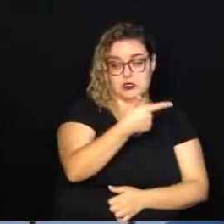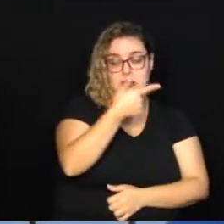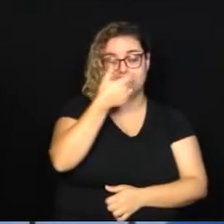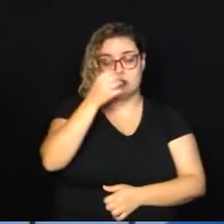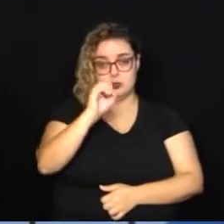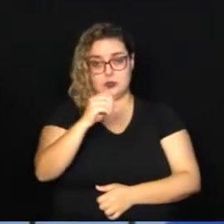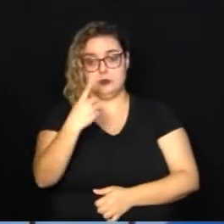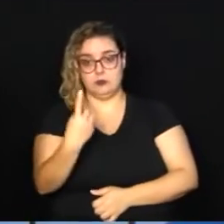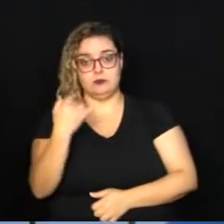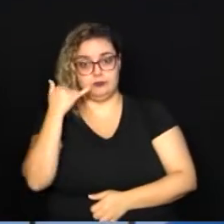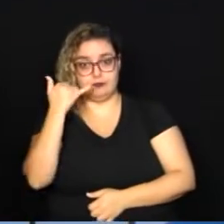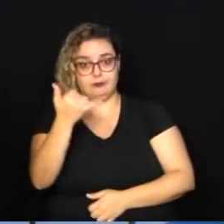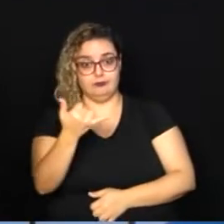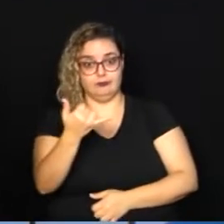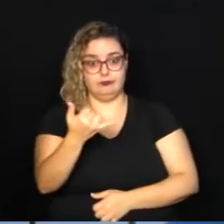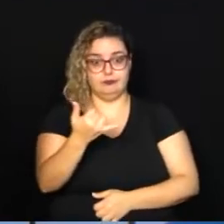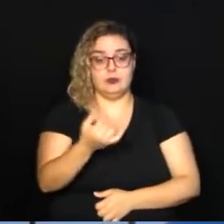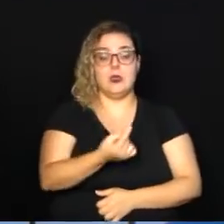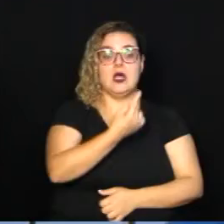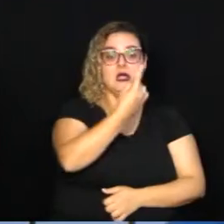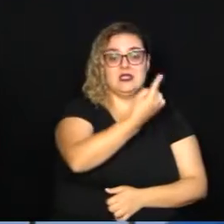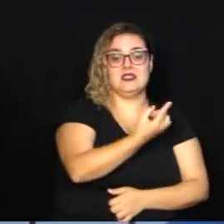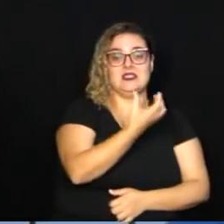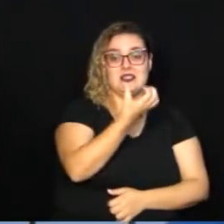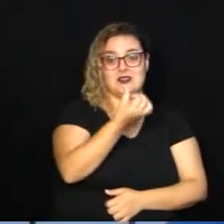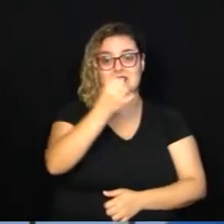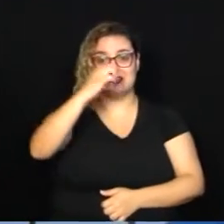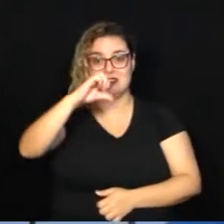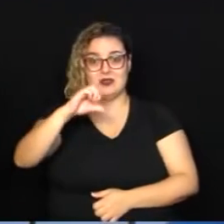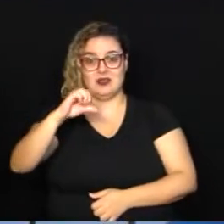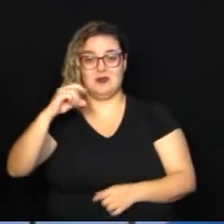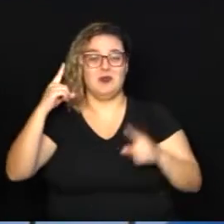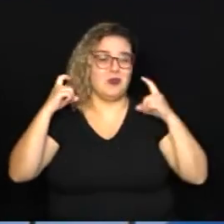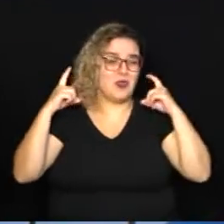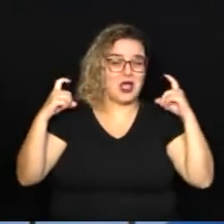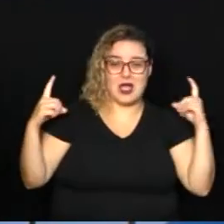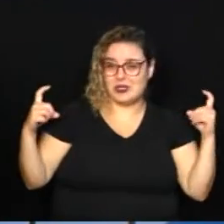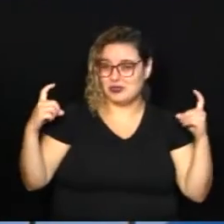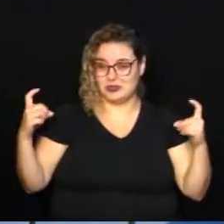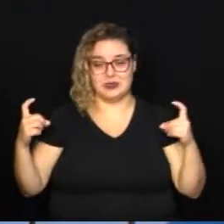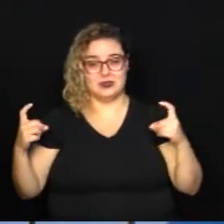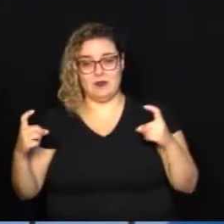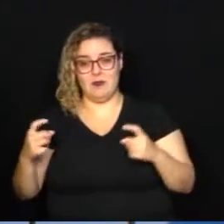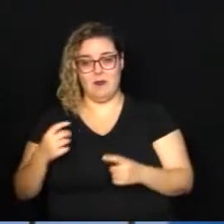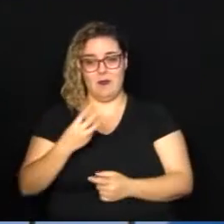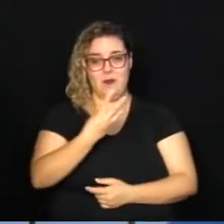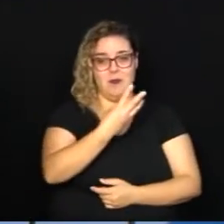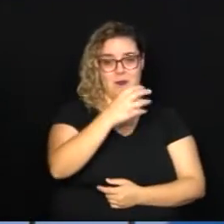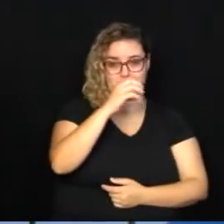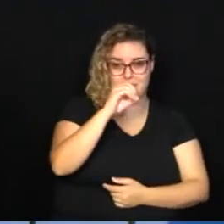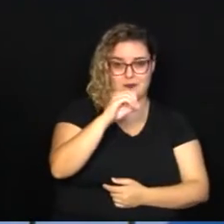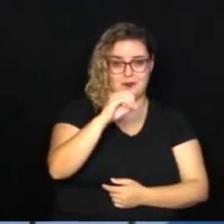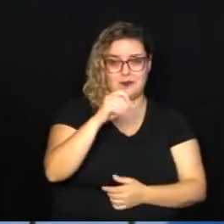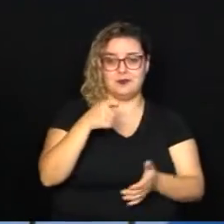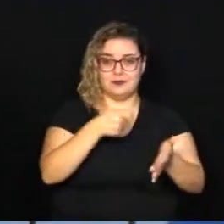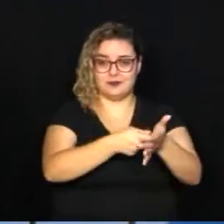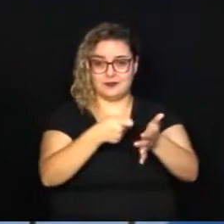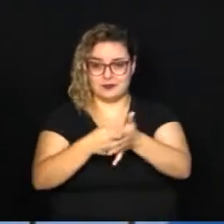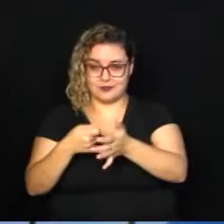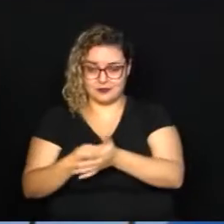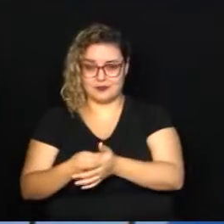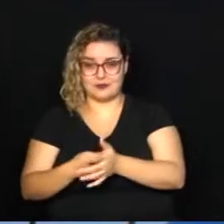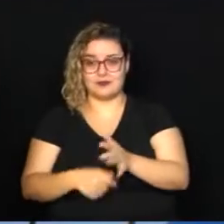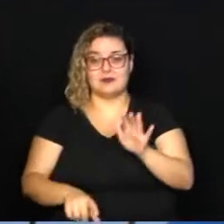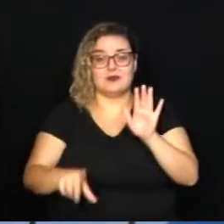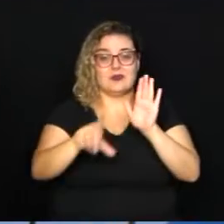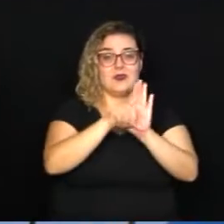sanitária, 169 por perturbação do sossego público e 30 ocorrências relacionadas à lei